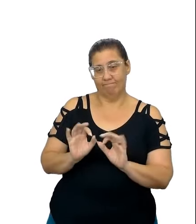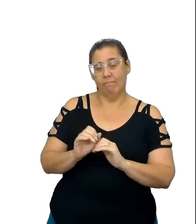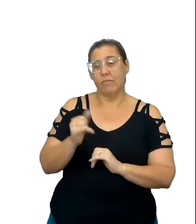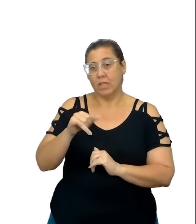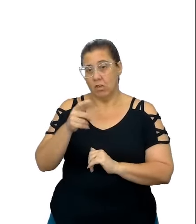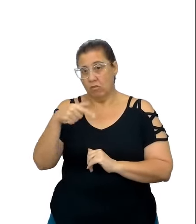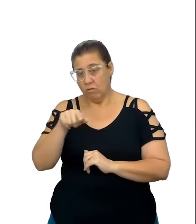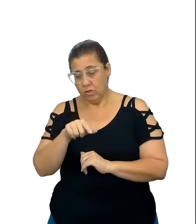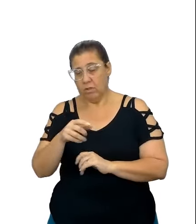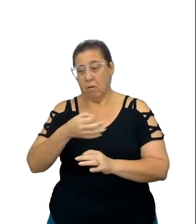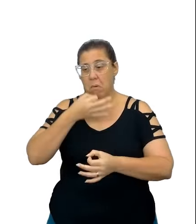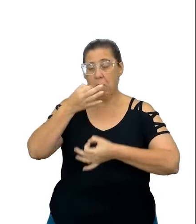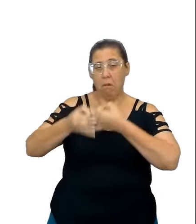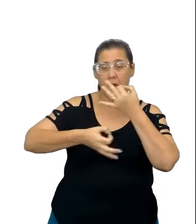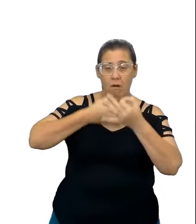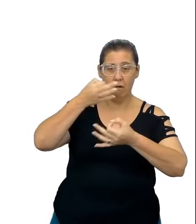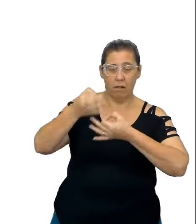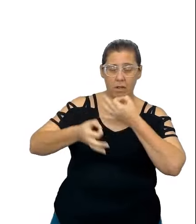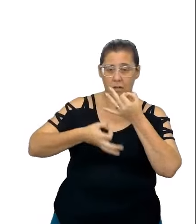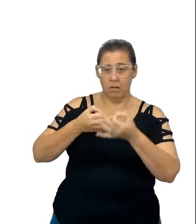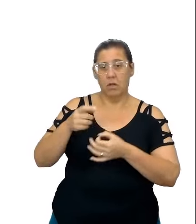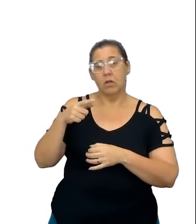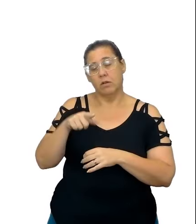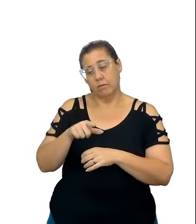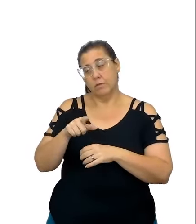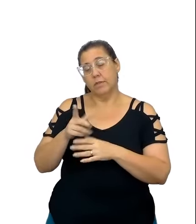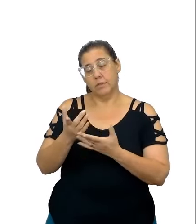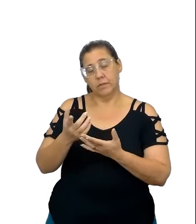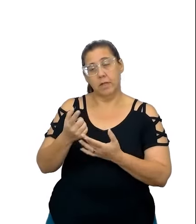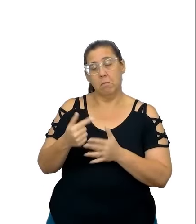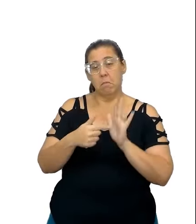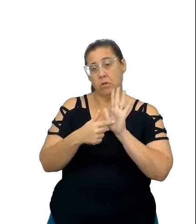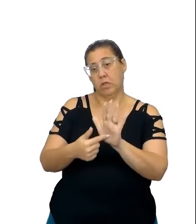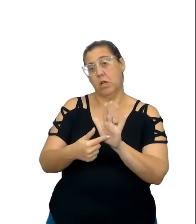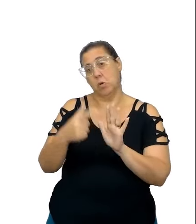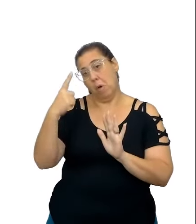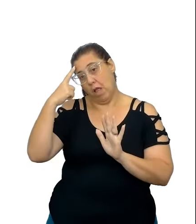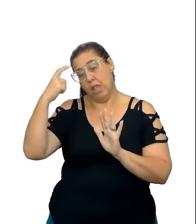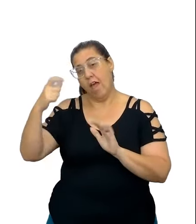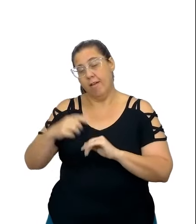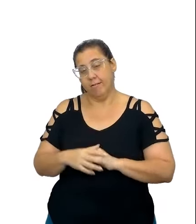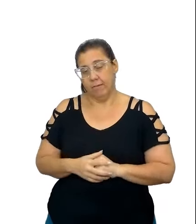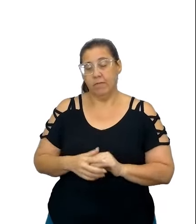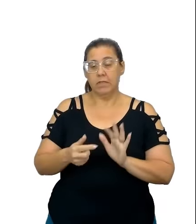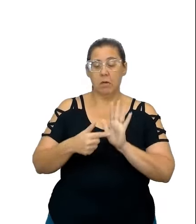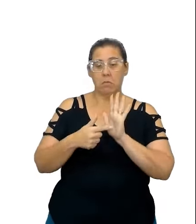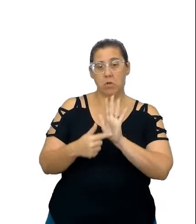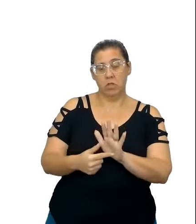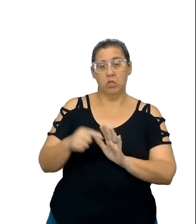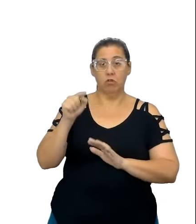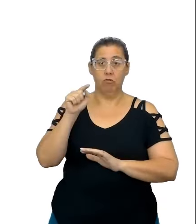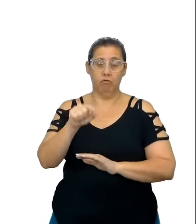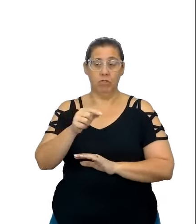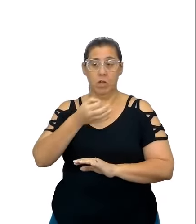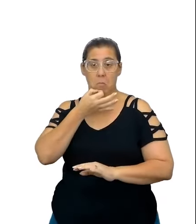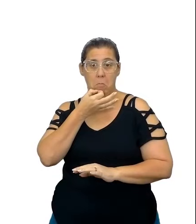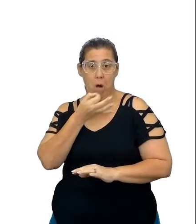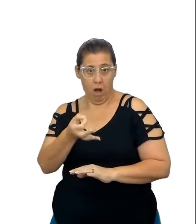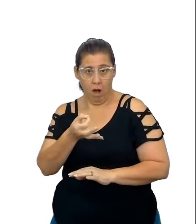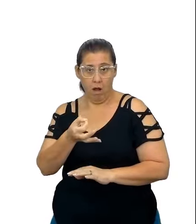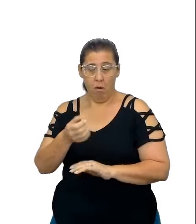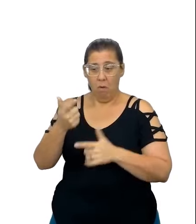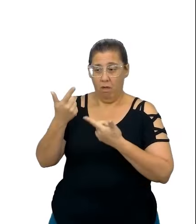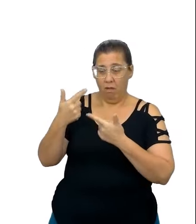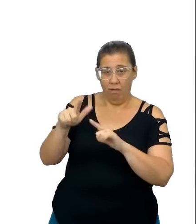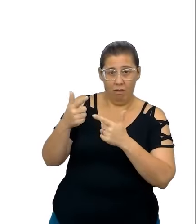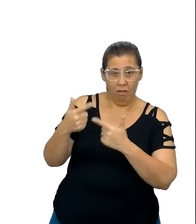Se você está criticando algo, você está defendendo uma ideia. Você está mostrando que aquilo que você critica,